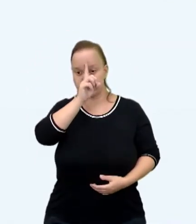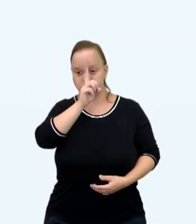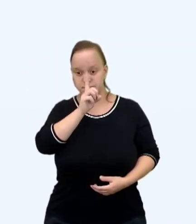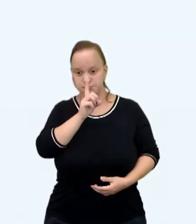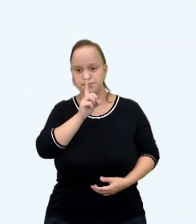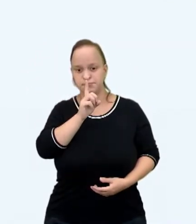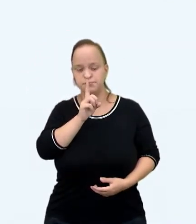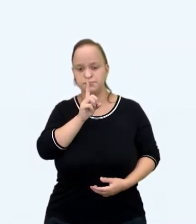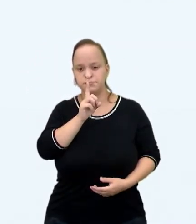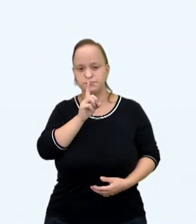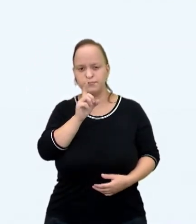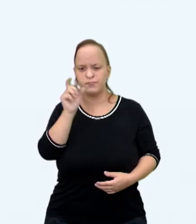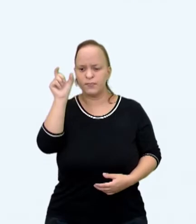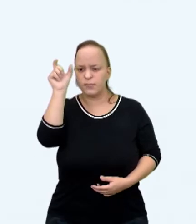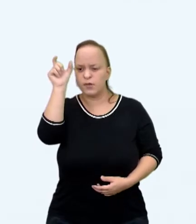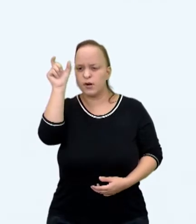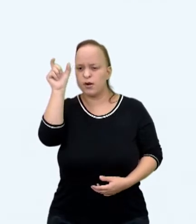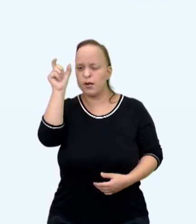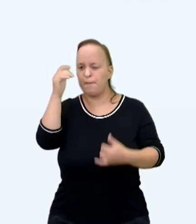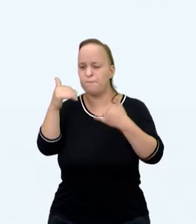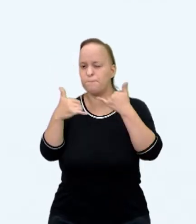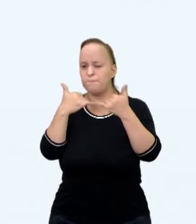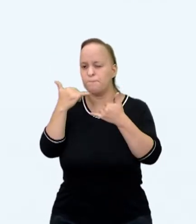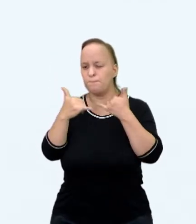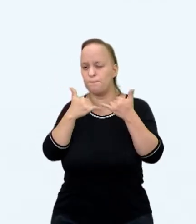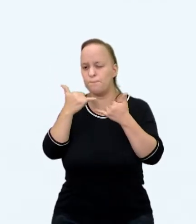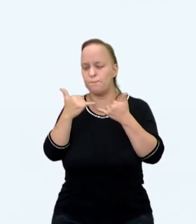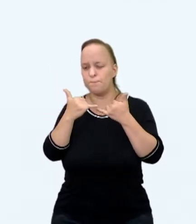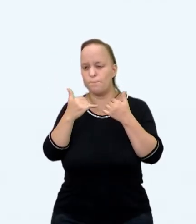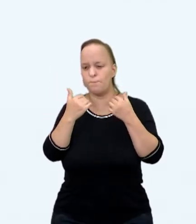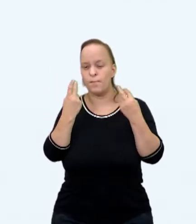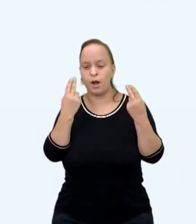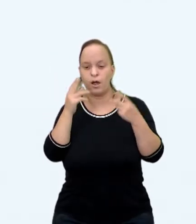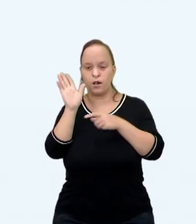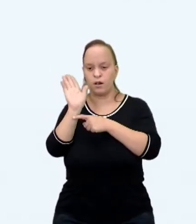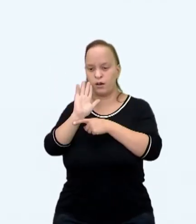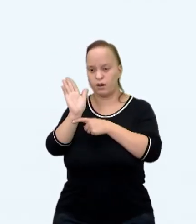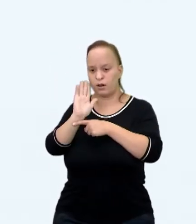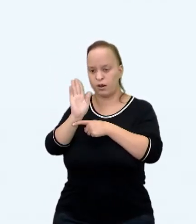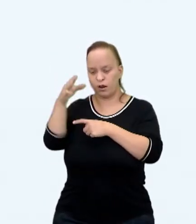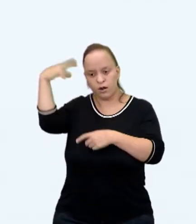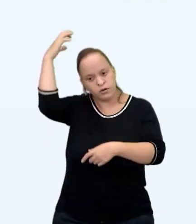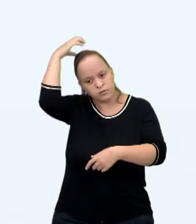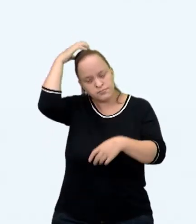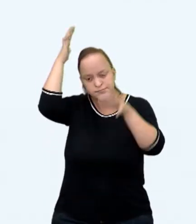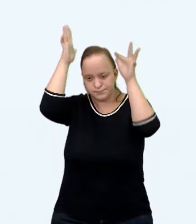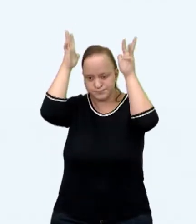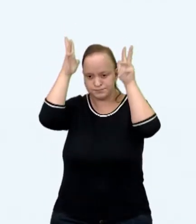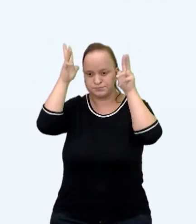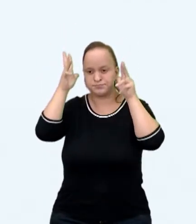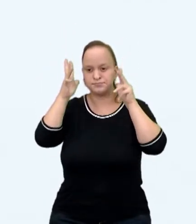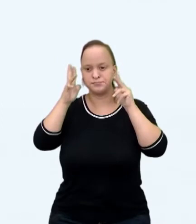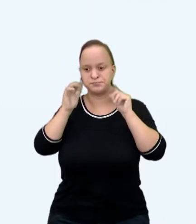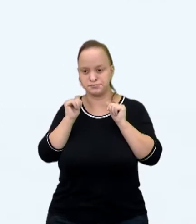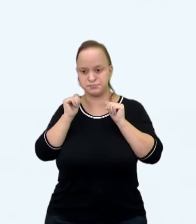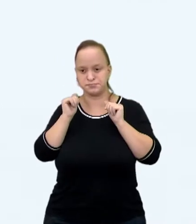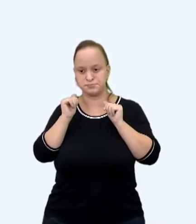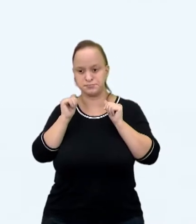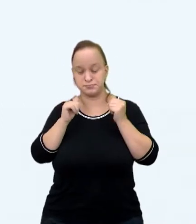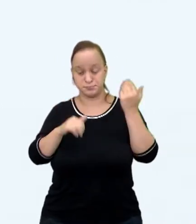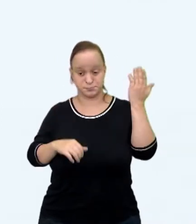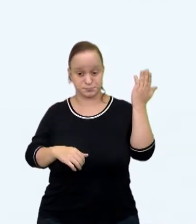brincadeira lembrando da história do filme Rei Leão. Vemos que o melão é o legítimo herdeiro,